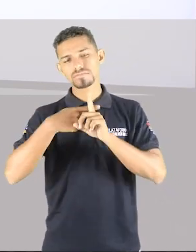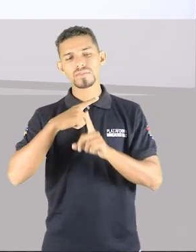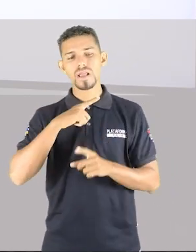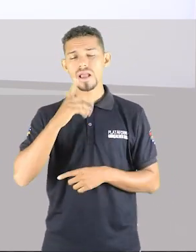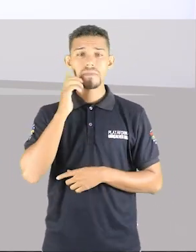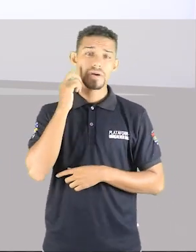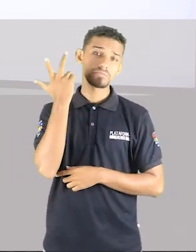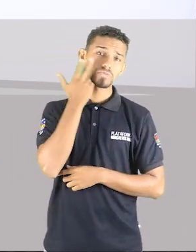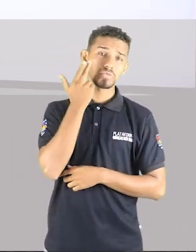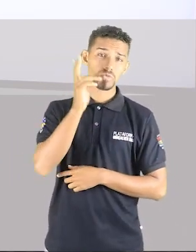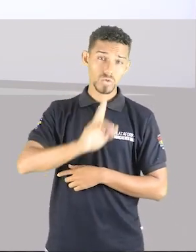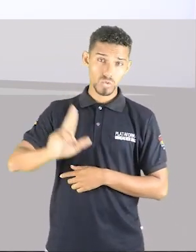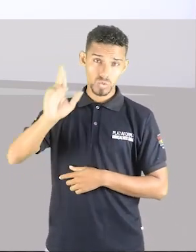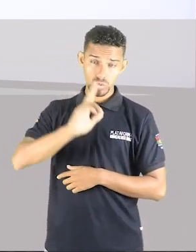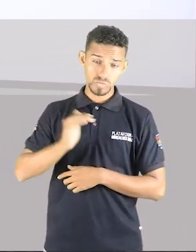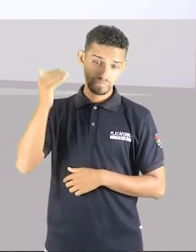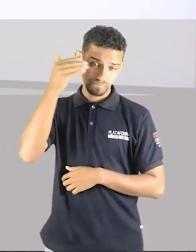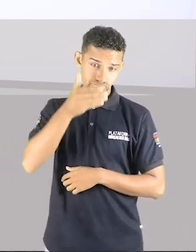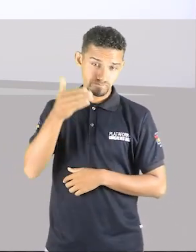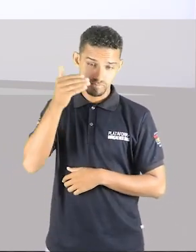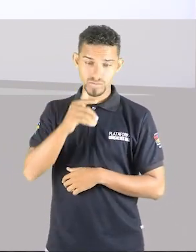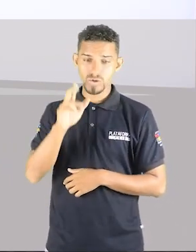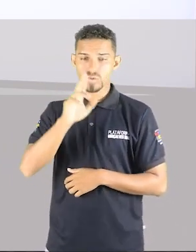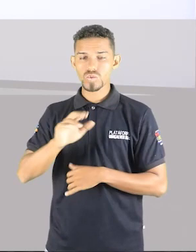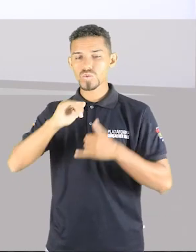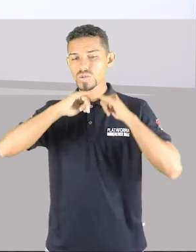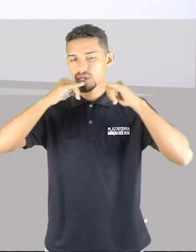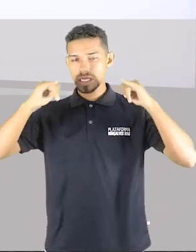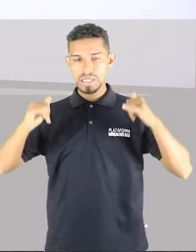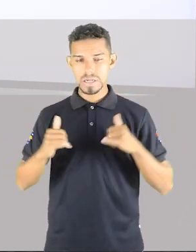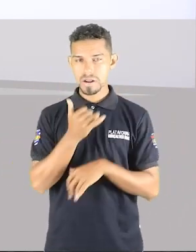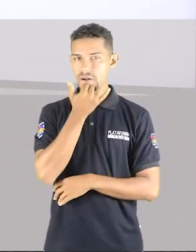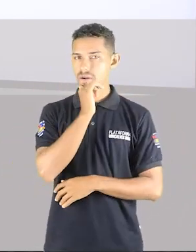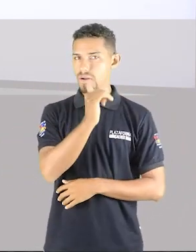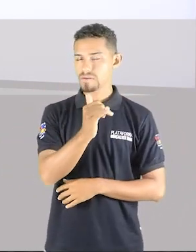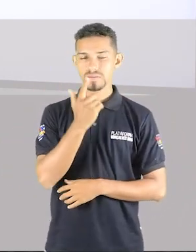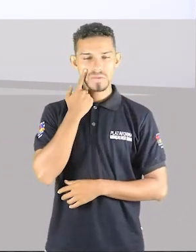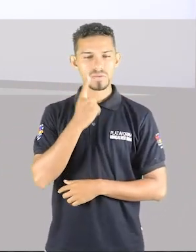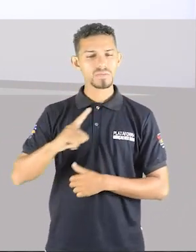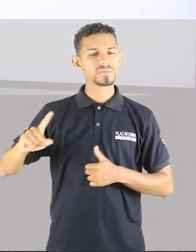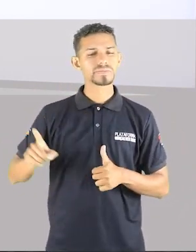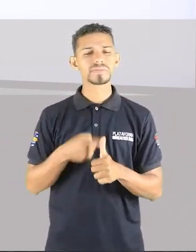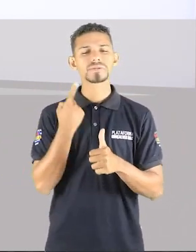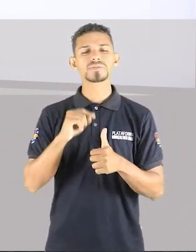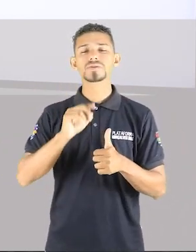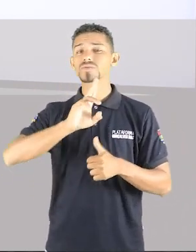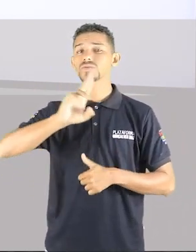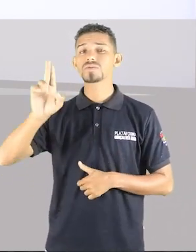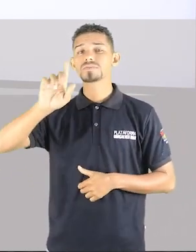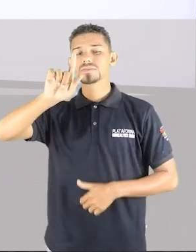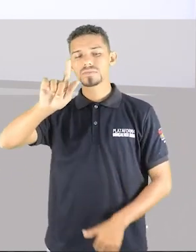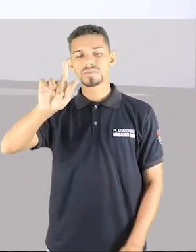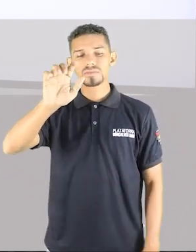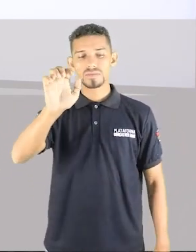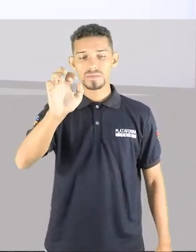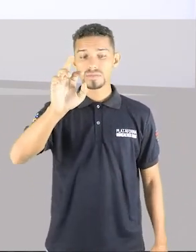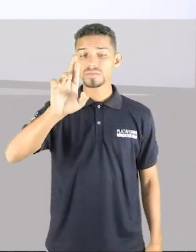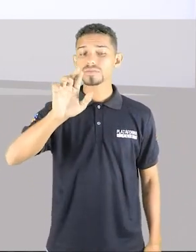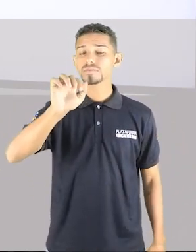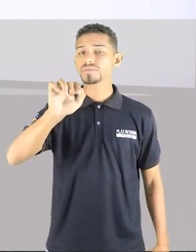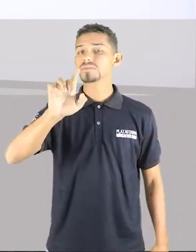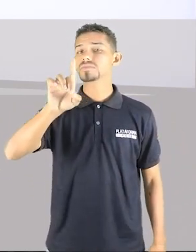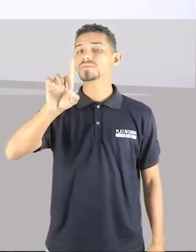os mais comuns utilizados nos circuitos elétricos certo primeiro é o gerador são os geradores